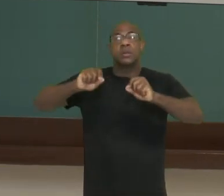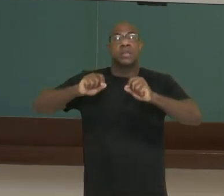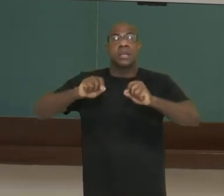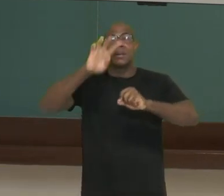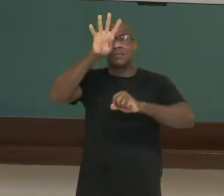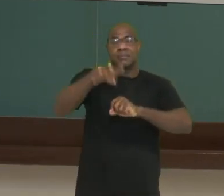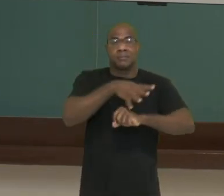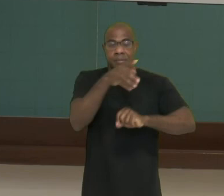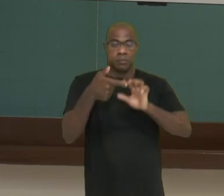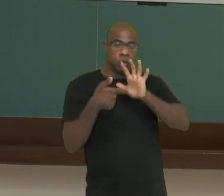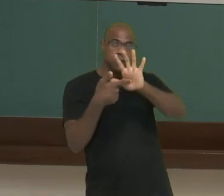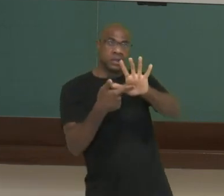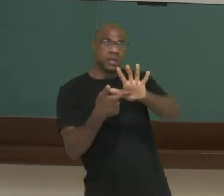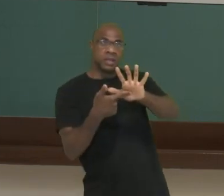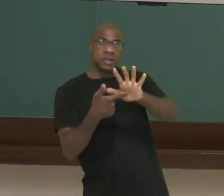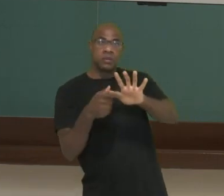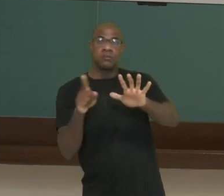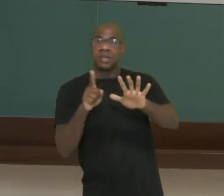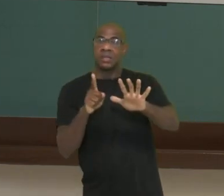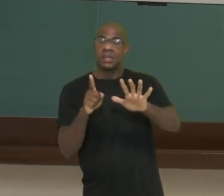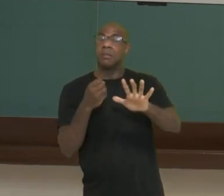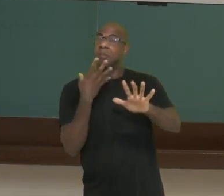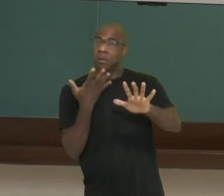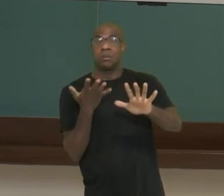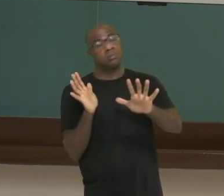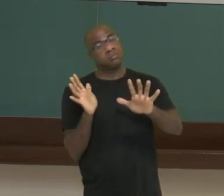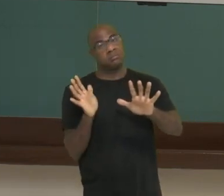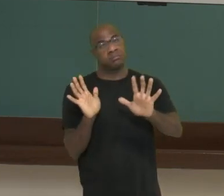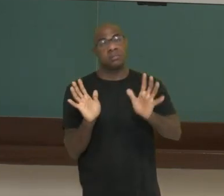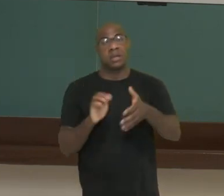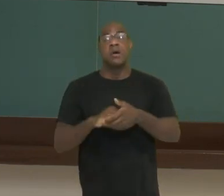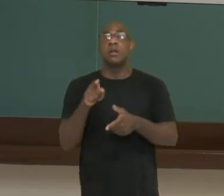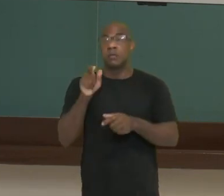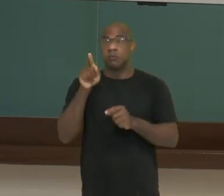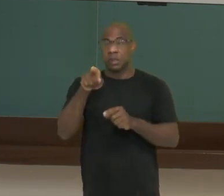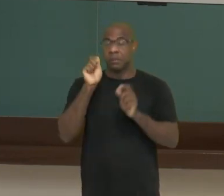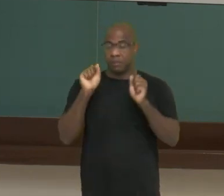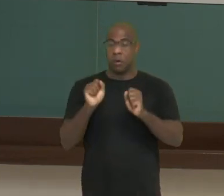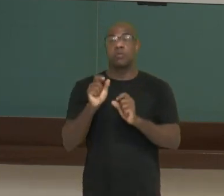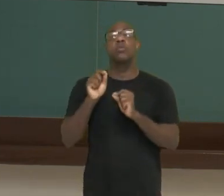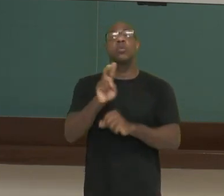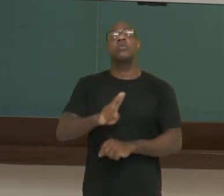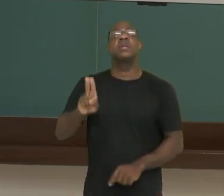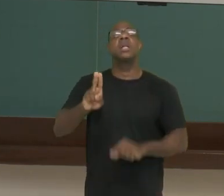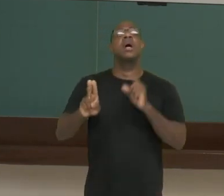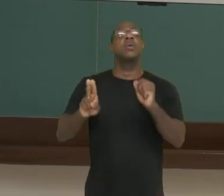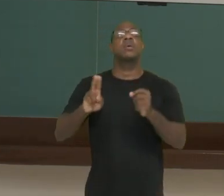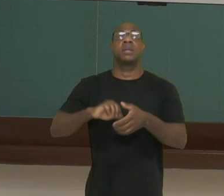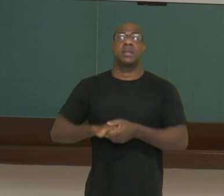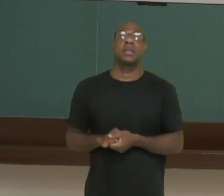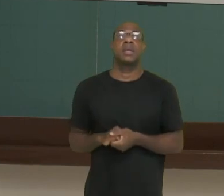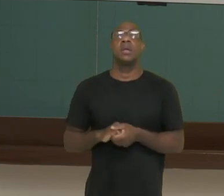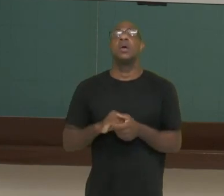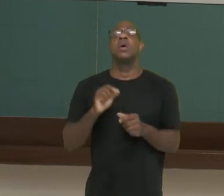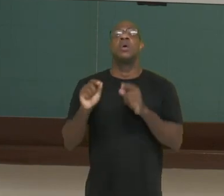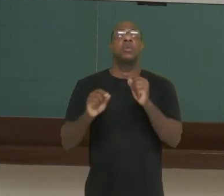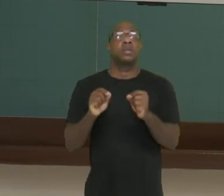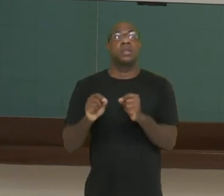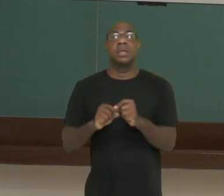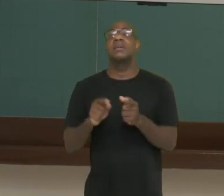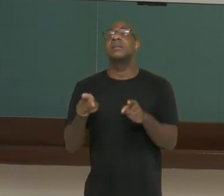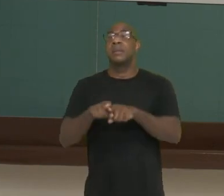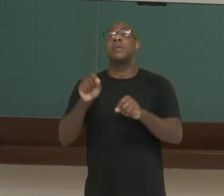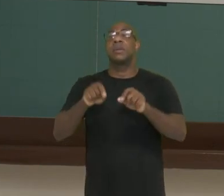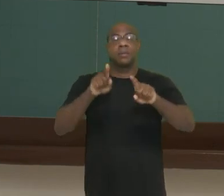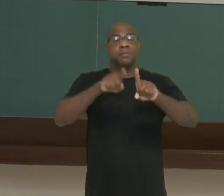tabulado ele, não vai ser eficiente. Então você pode utilizar, por exemplo, através de